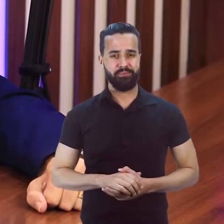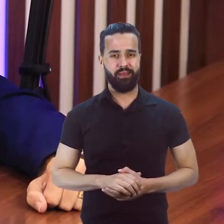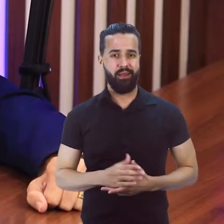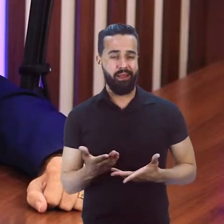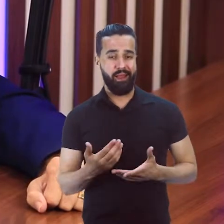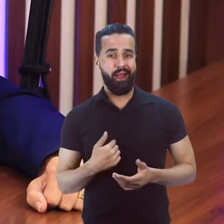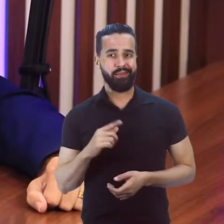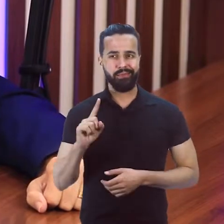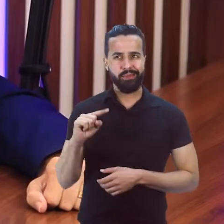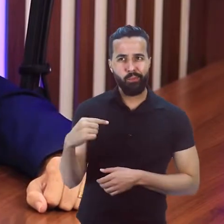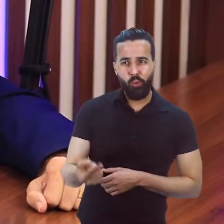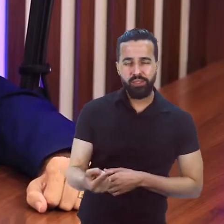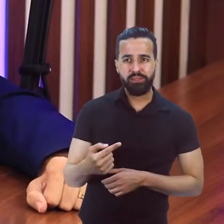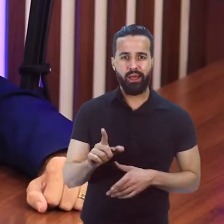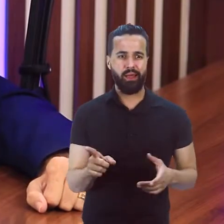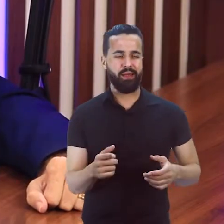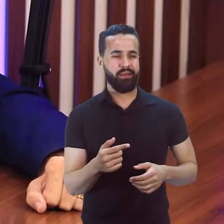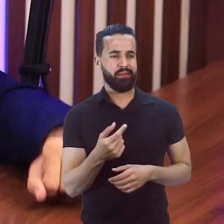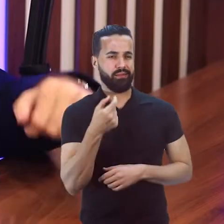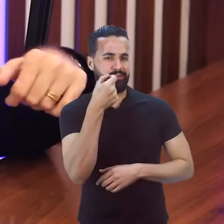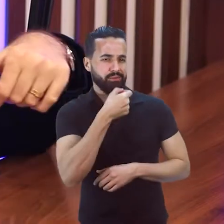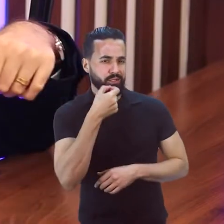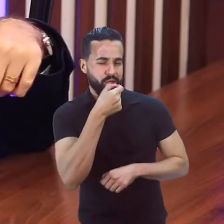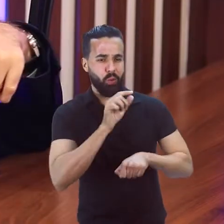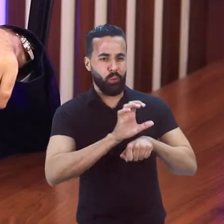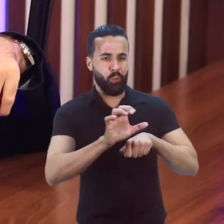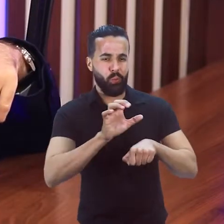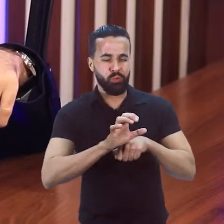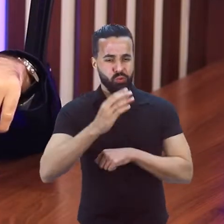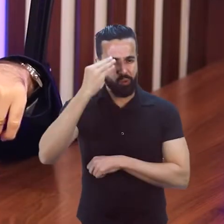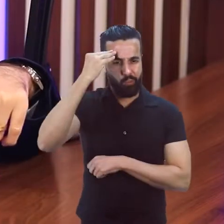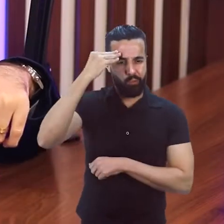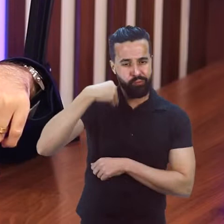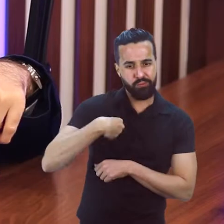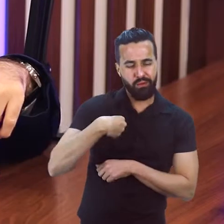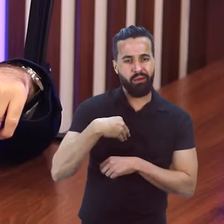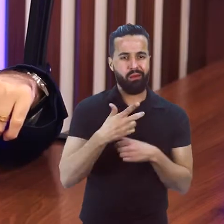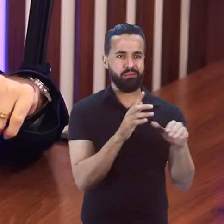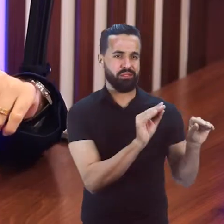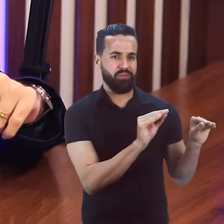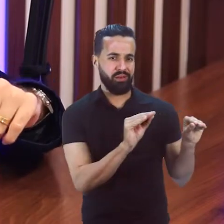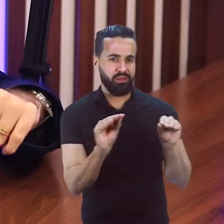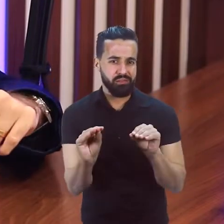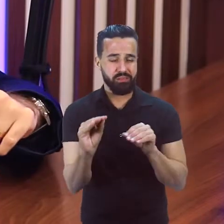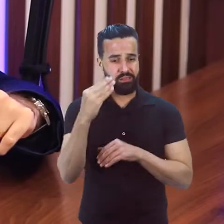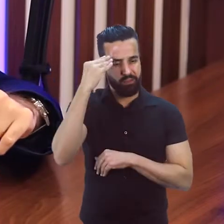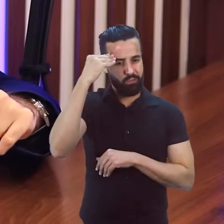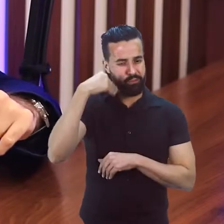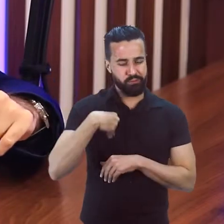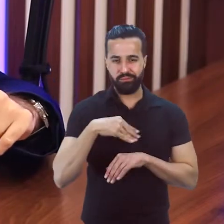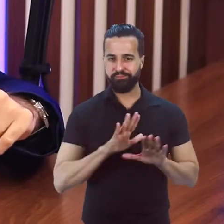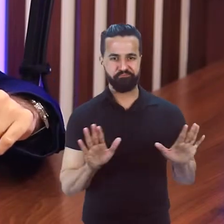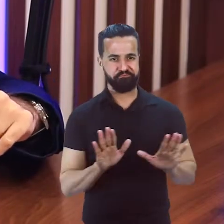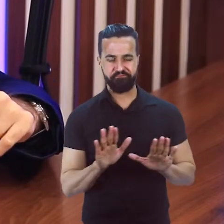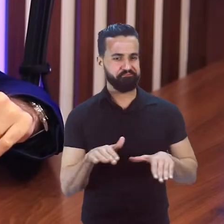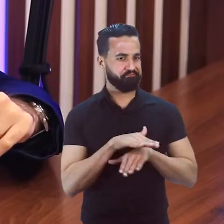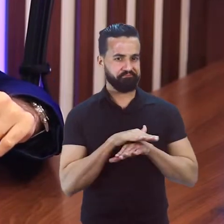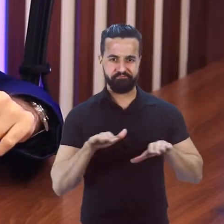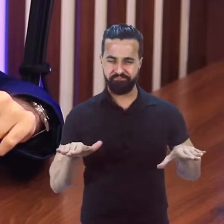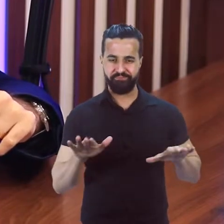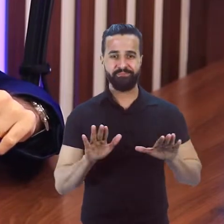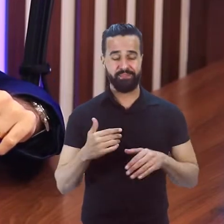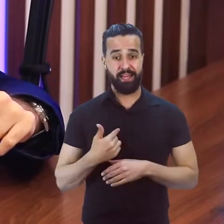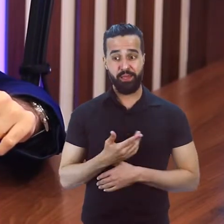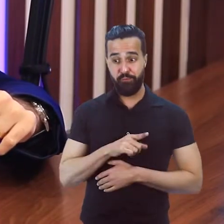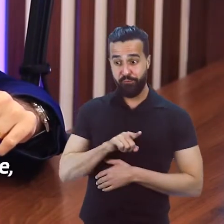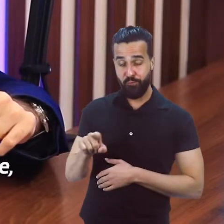acabei desistindo de lá. Tinha até saído a minha transferência, mas eu acabei desistindo e vim